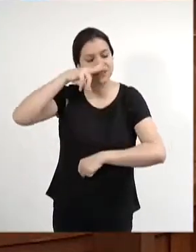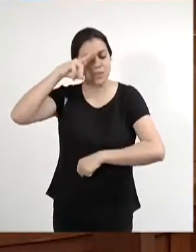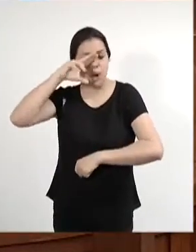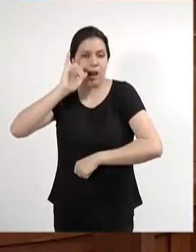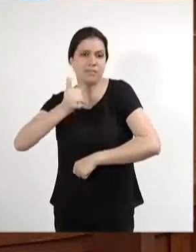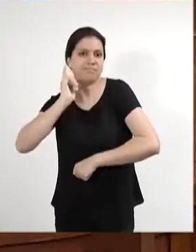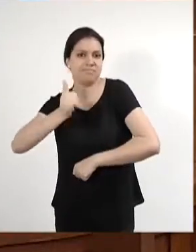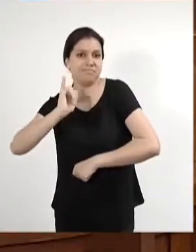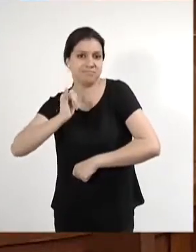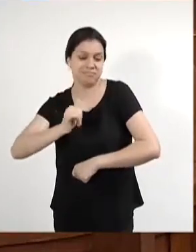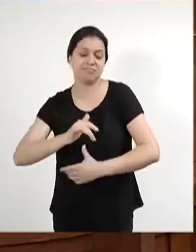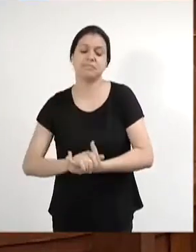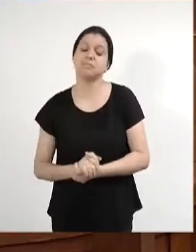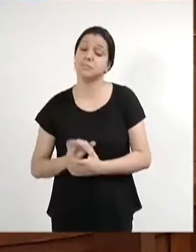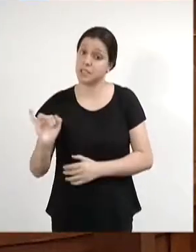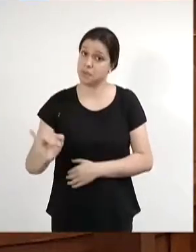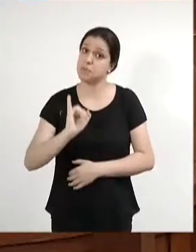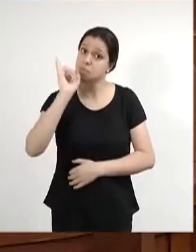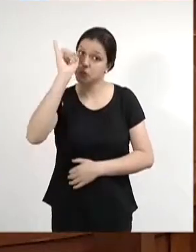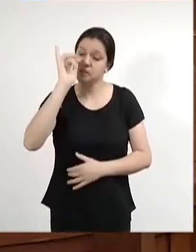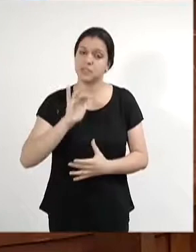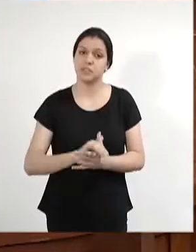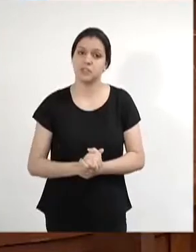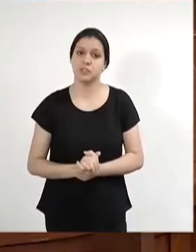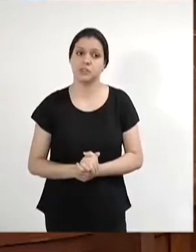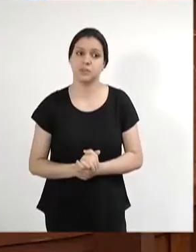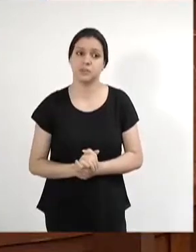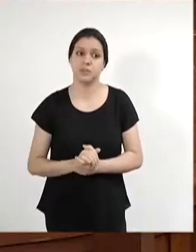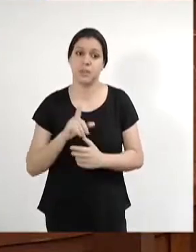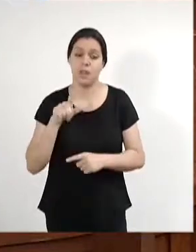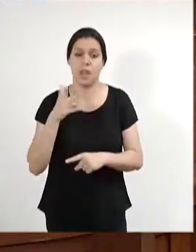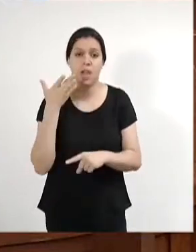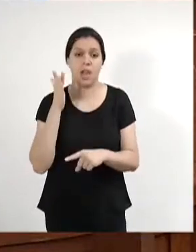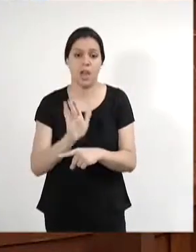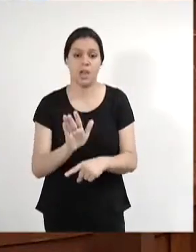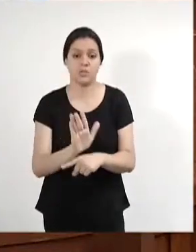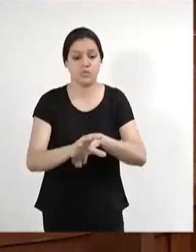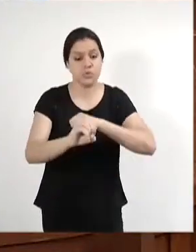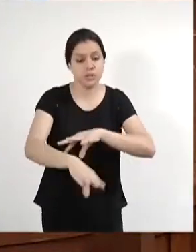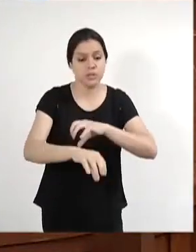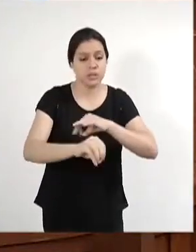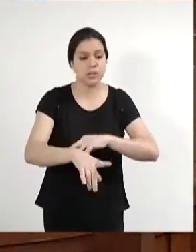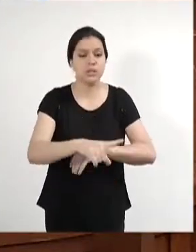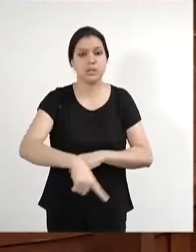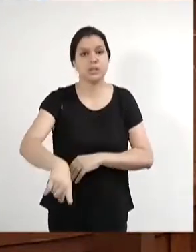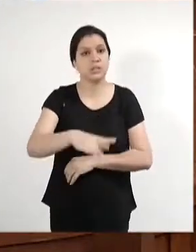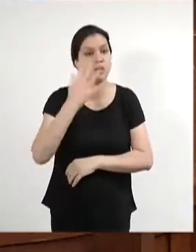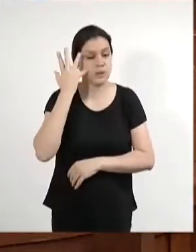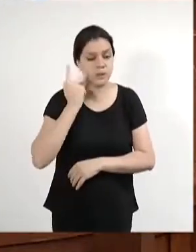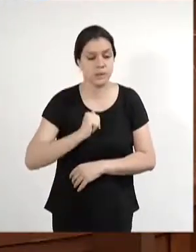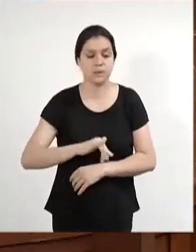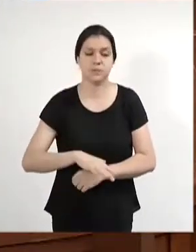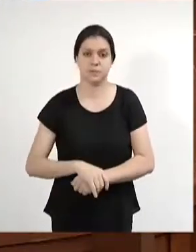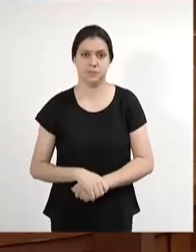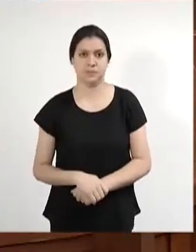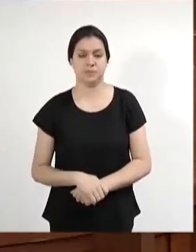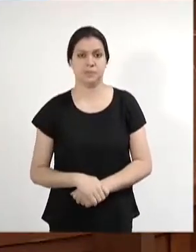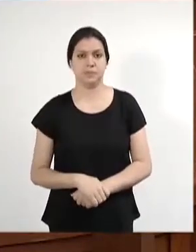trabalho muito importante, que é ajudar a educar as nossas